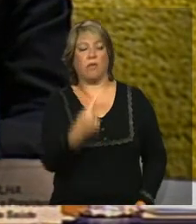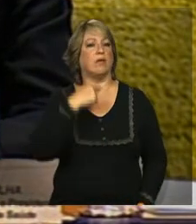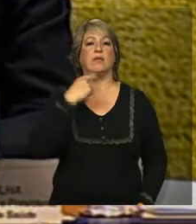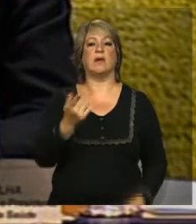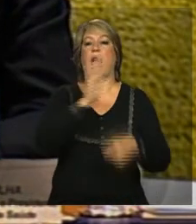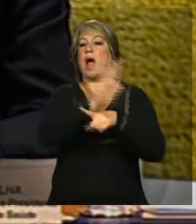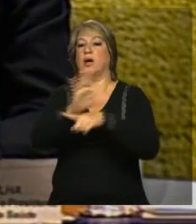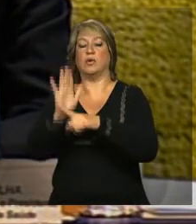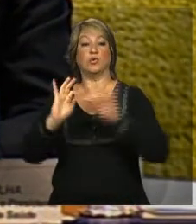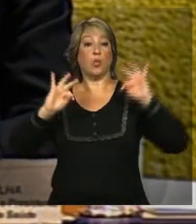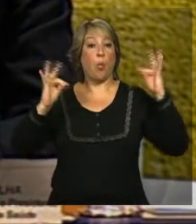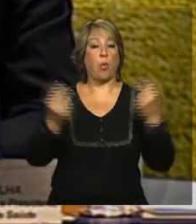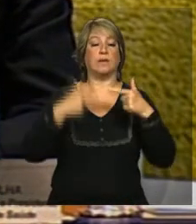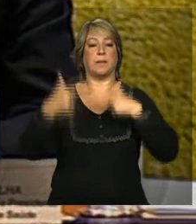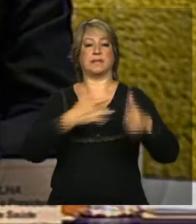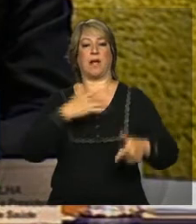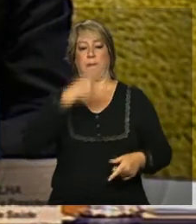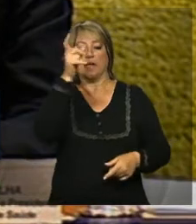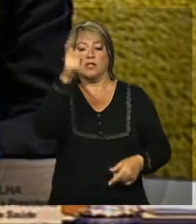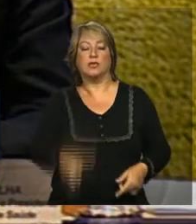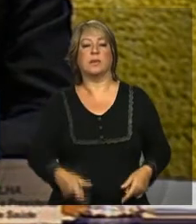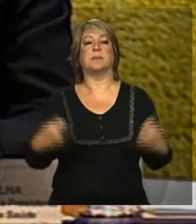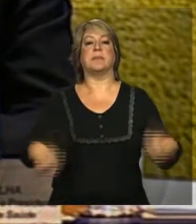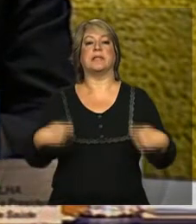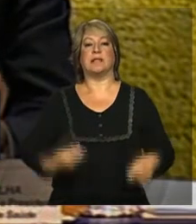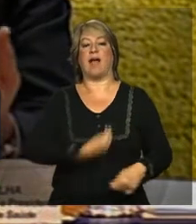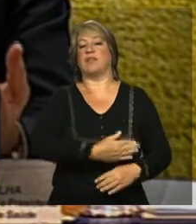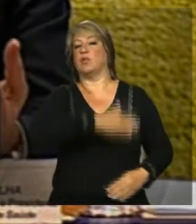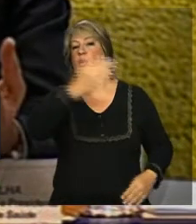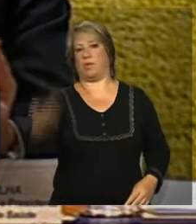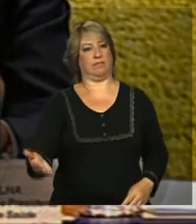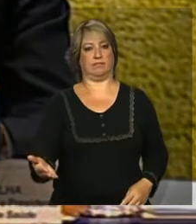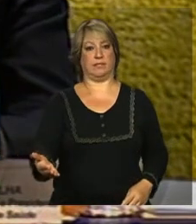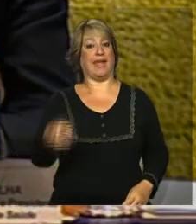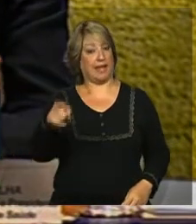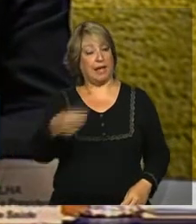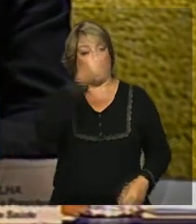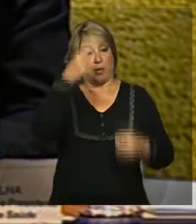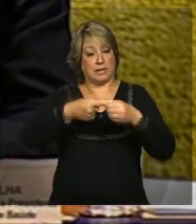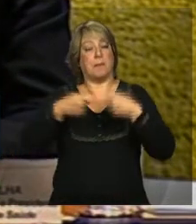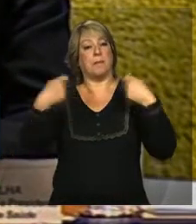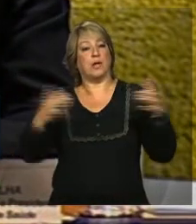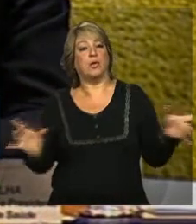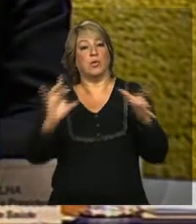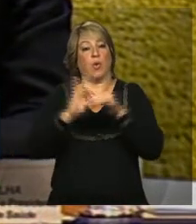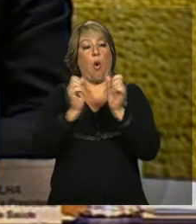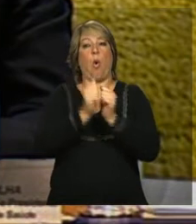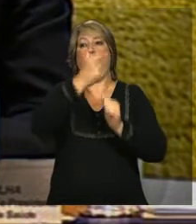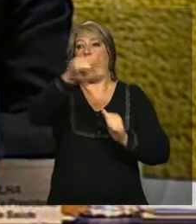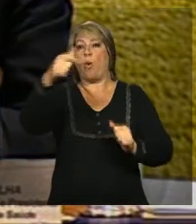todos os serviços de saúde uma pessoa precisa ao longo da sua vida ele necessariamente vai precisar se articular com outros